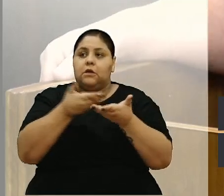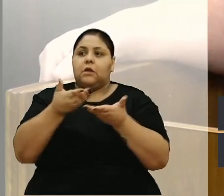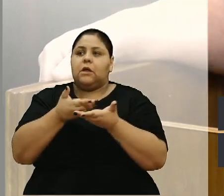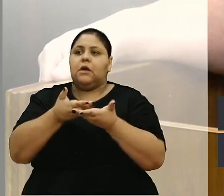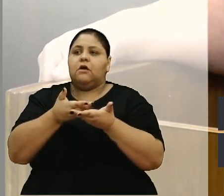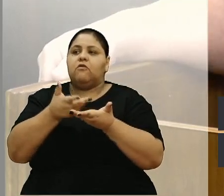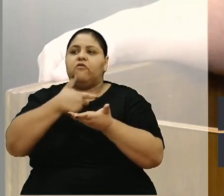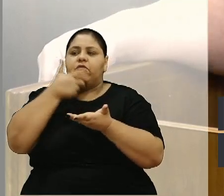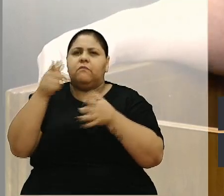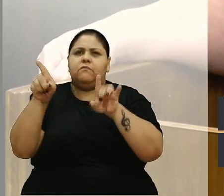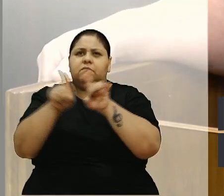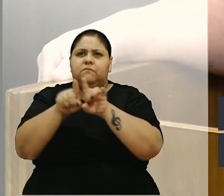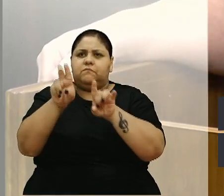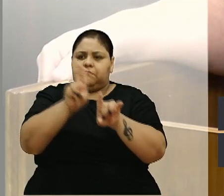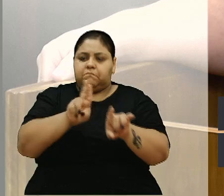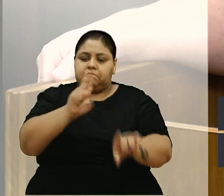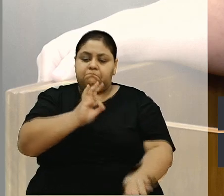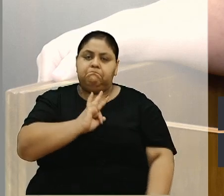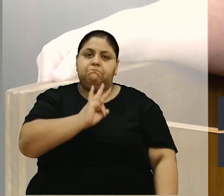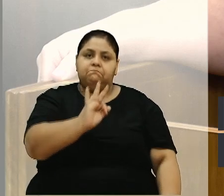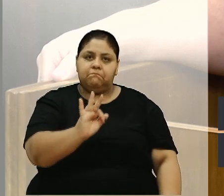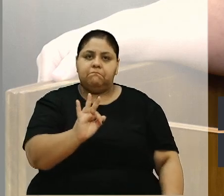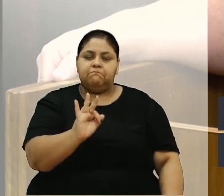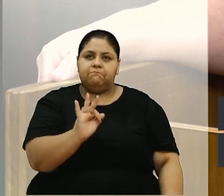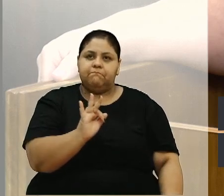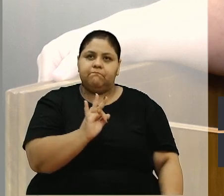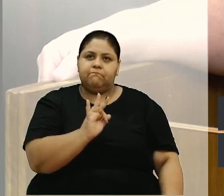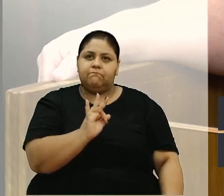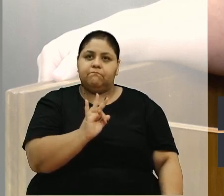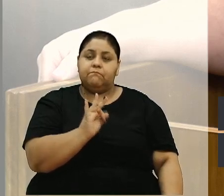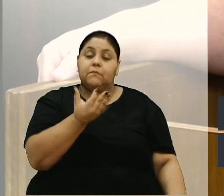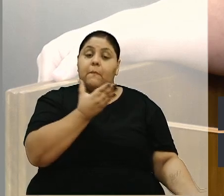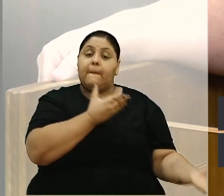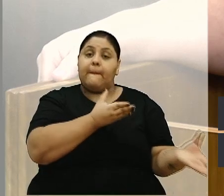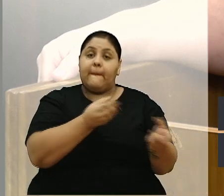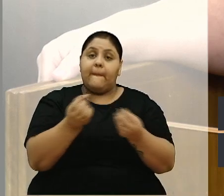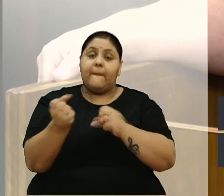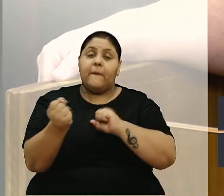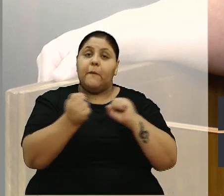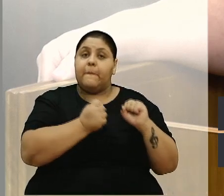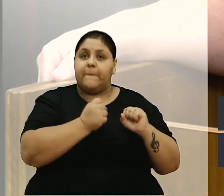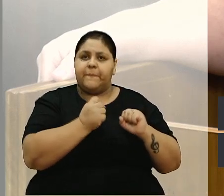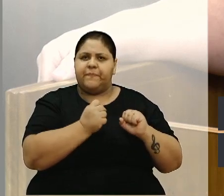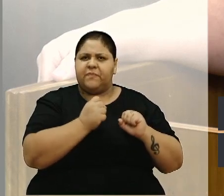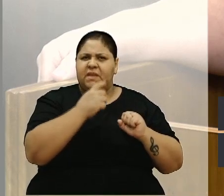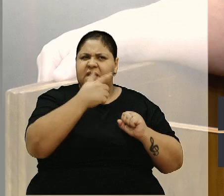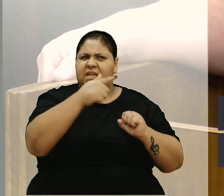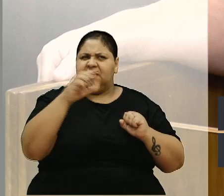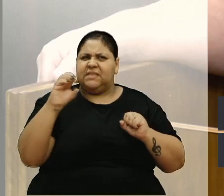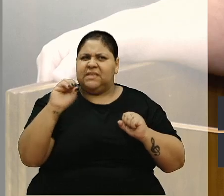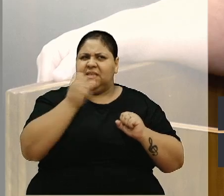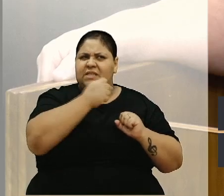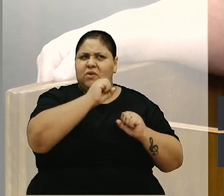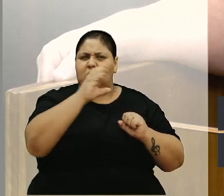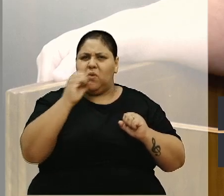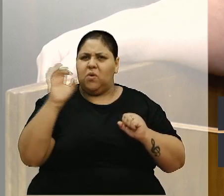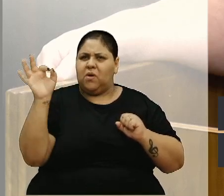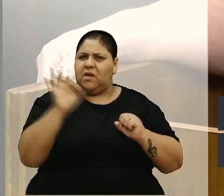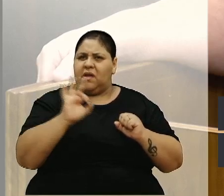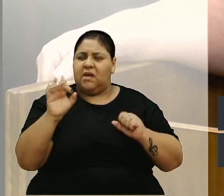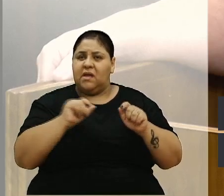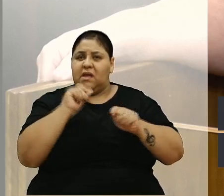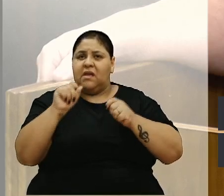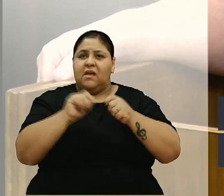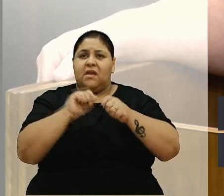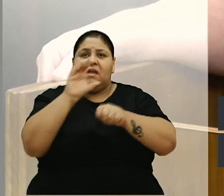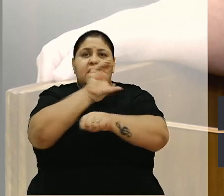aqui que a Universidade Federal, muitos, posso botar 70%, acho que 80%, é quem faz